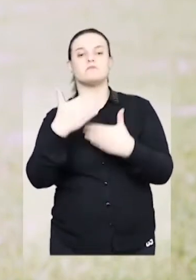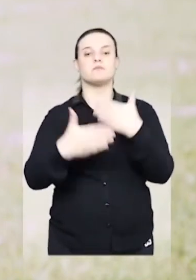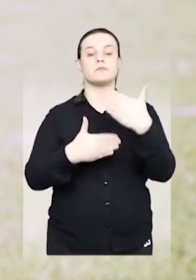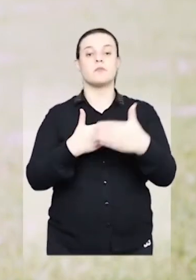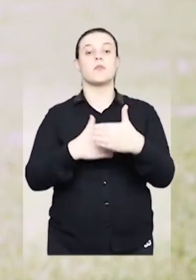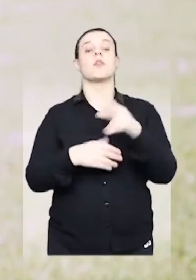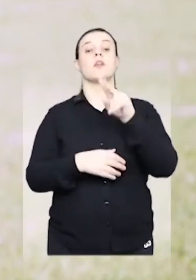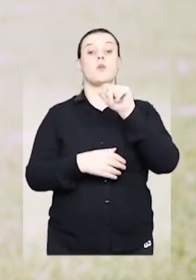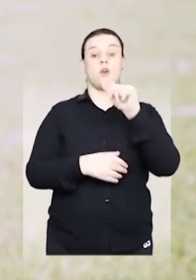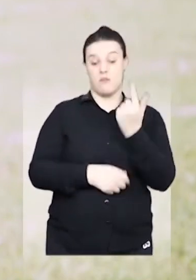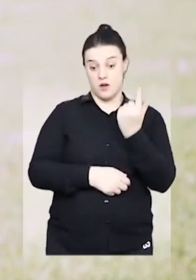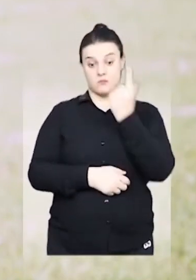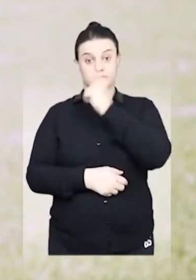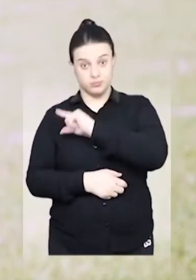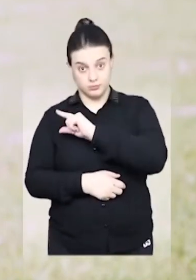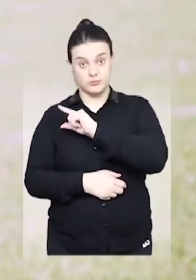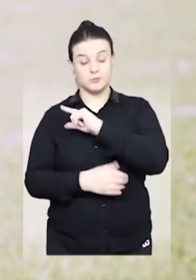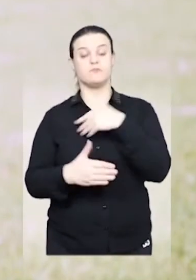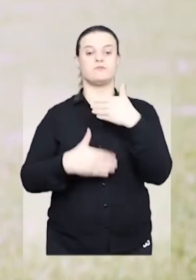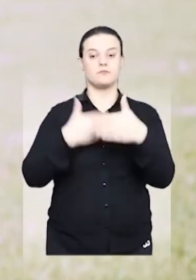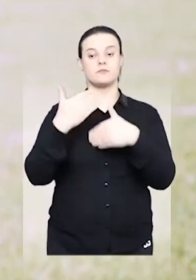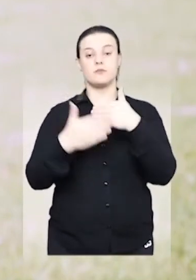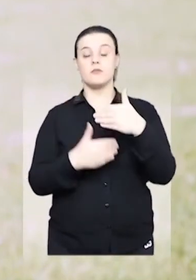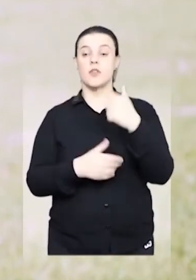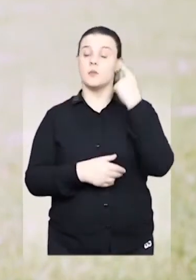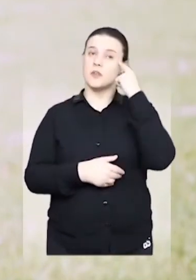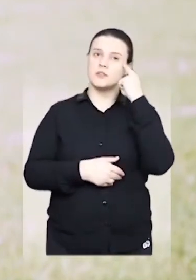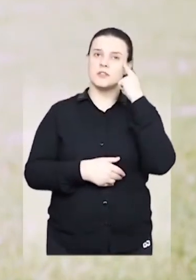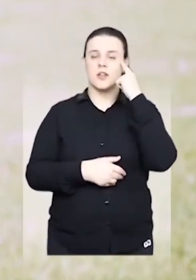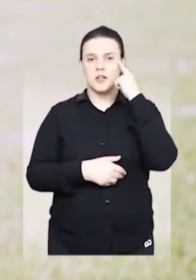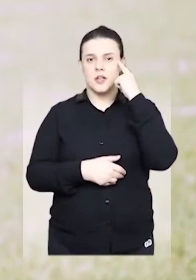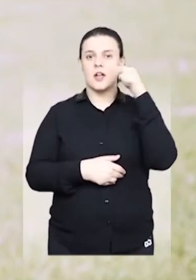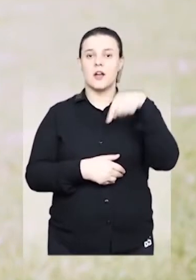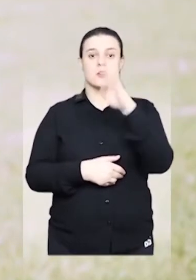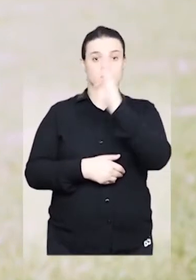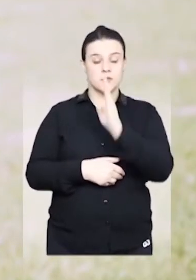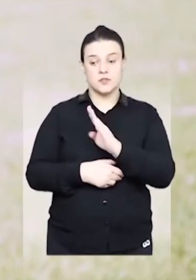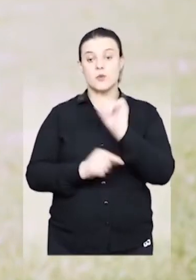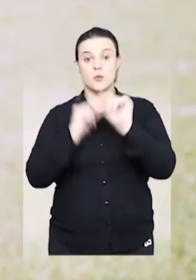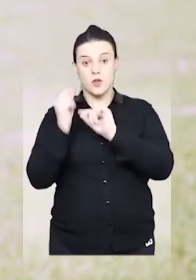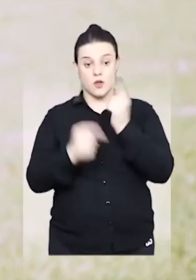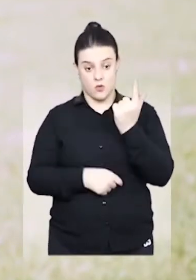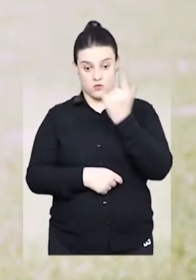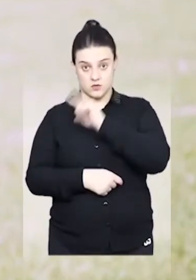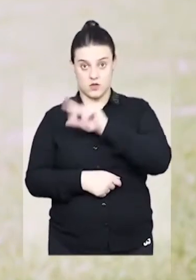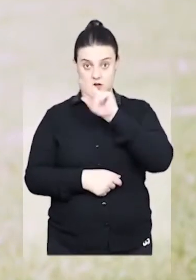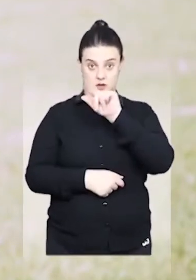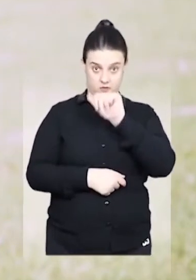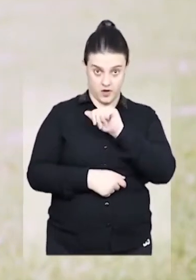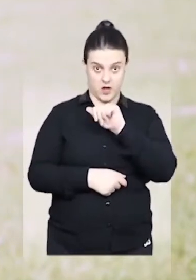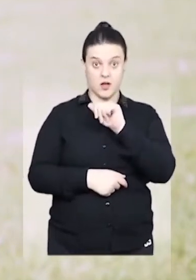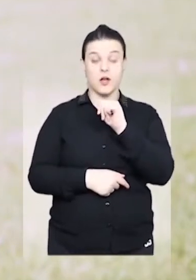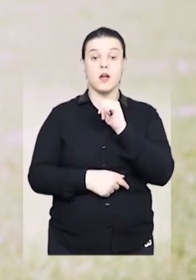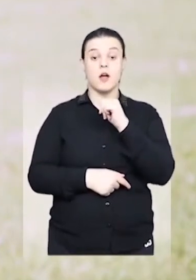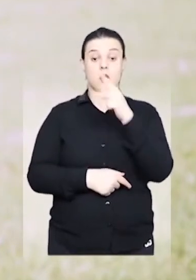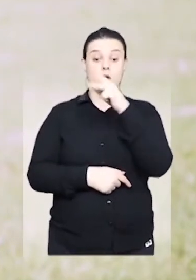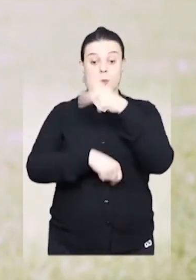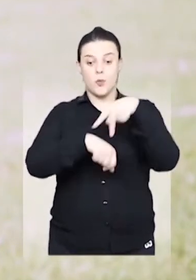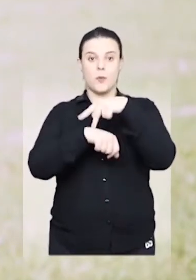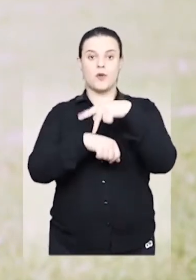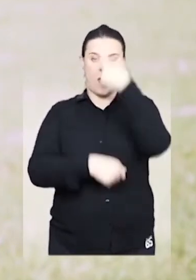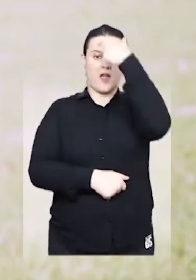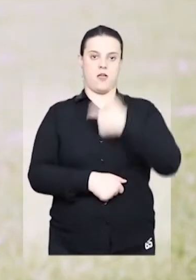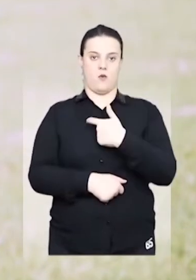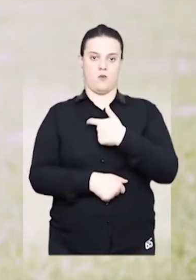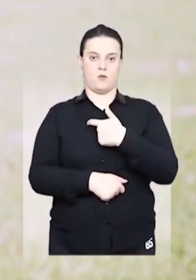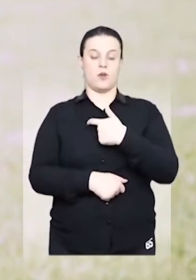com essa vaga conquistada, a ideia da vaga no Brasil é você conquistar a vaga para o seu país, não para